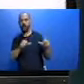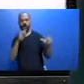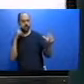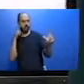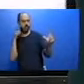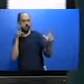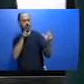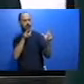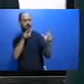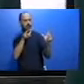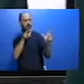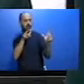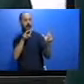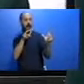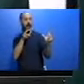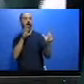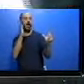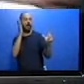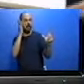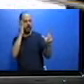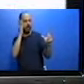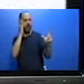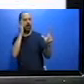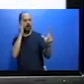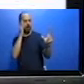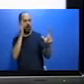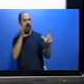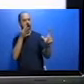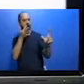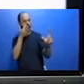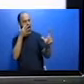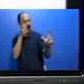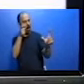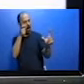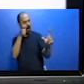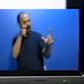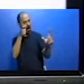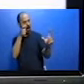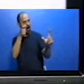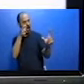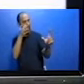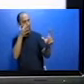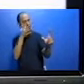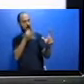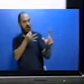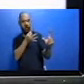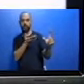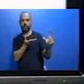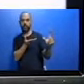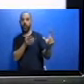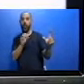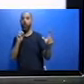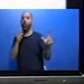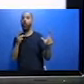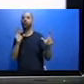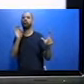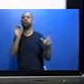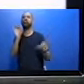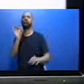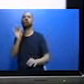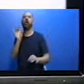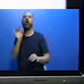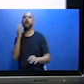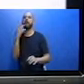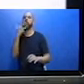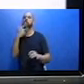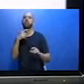grandona em vermelho para chamar a atenção eu ou elas estão podem enfeitando o cartaz